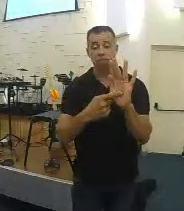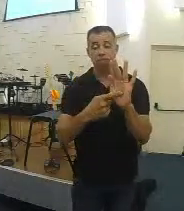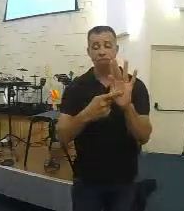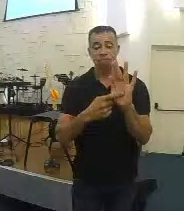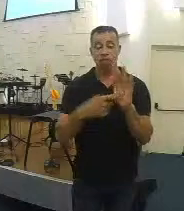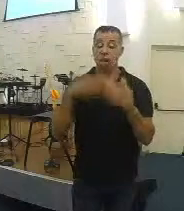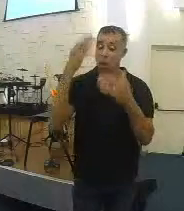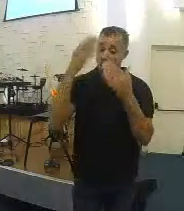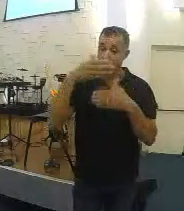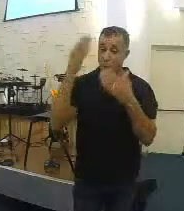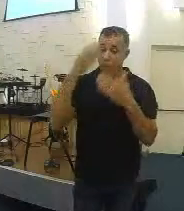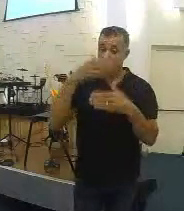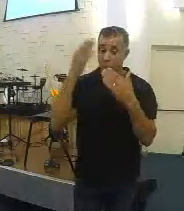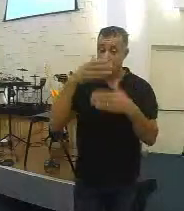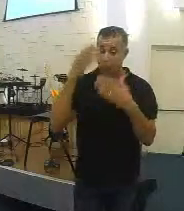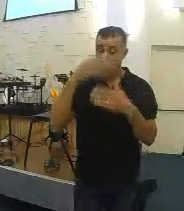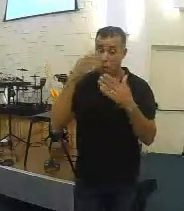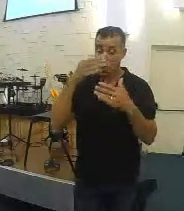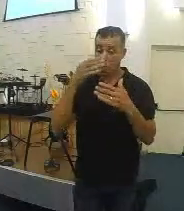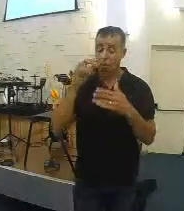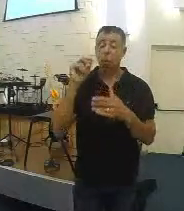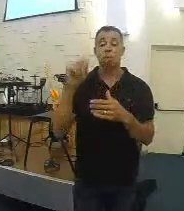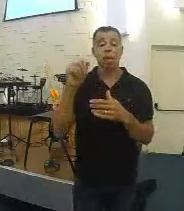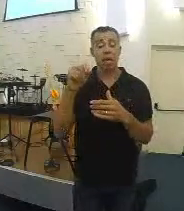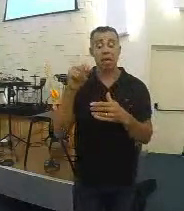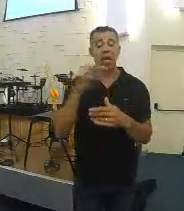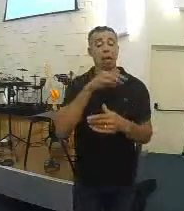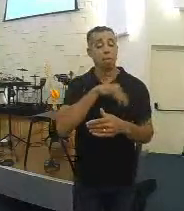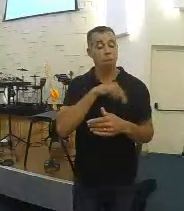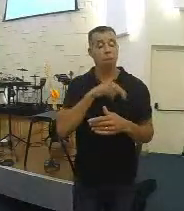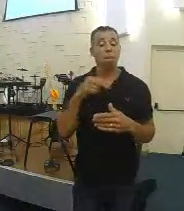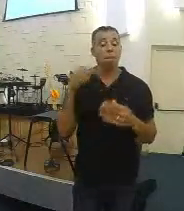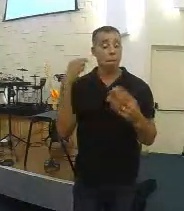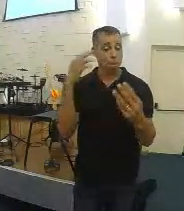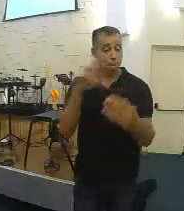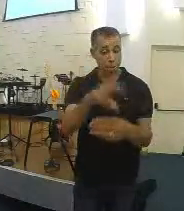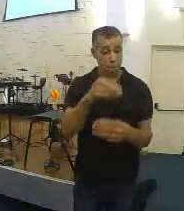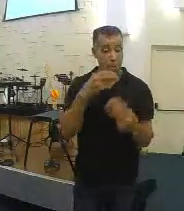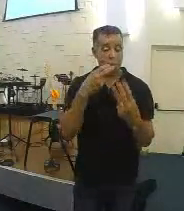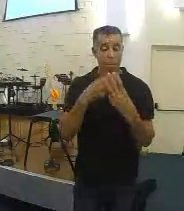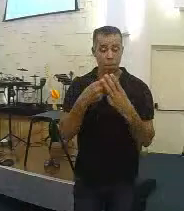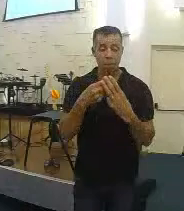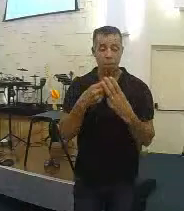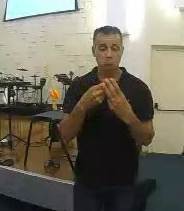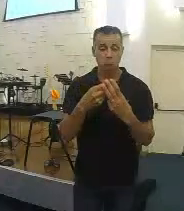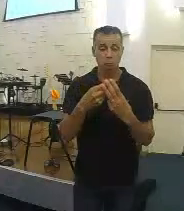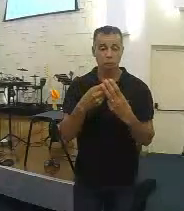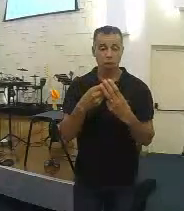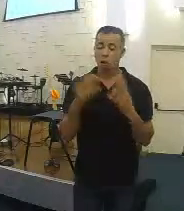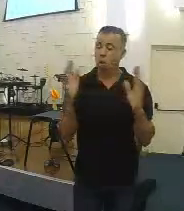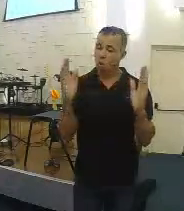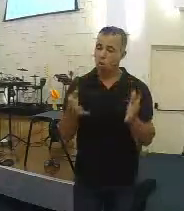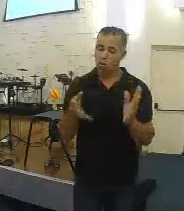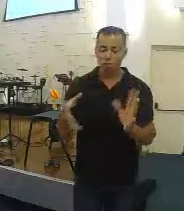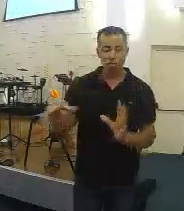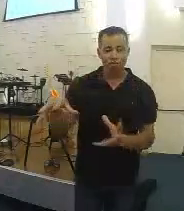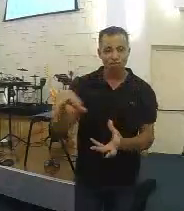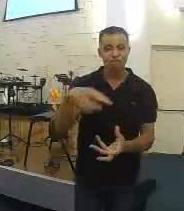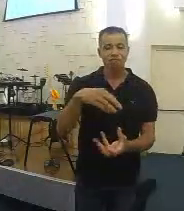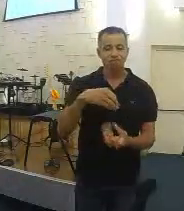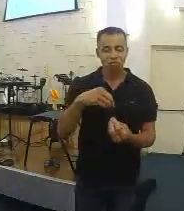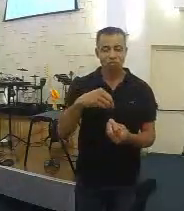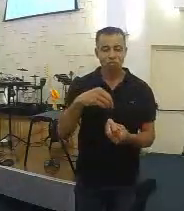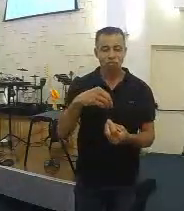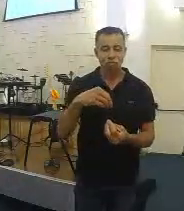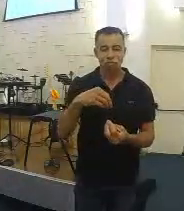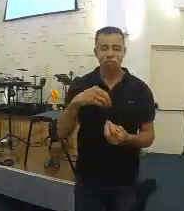prova para que a polícia possa colocá-los na prisão. A cultura da ostentação é um retrato do